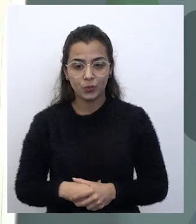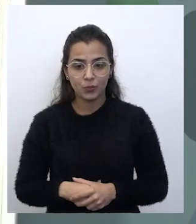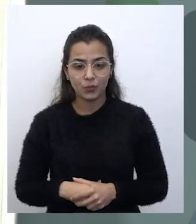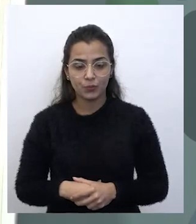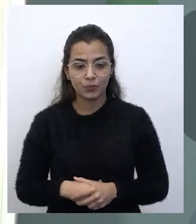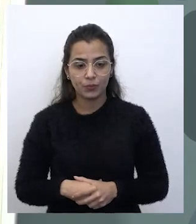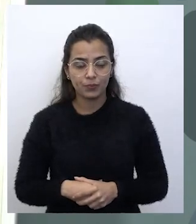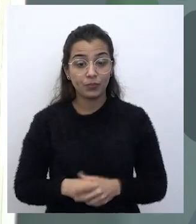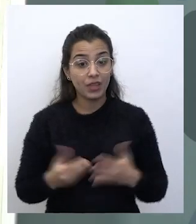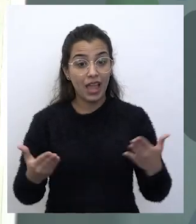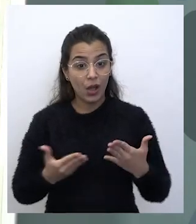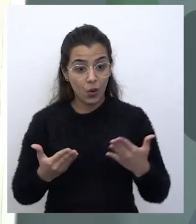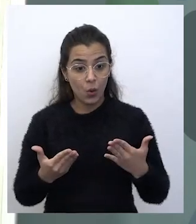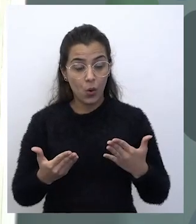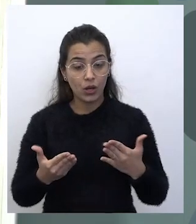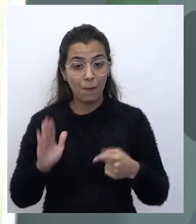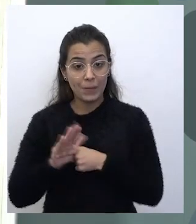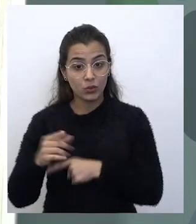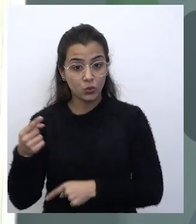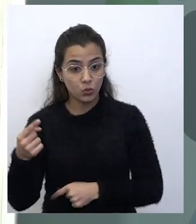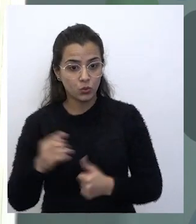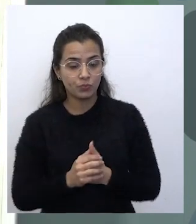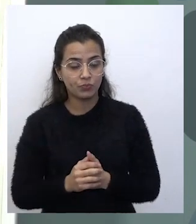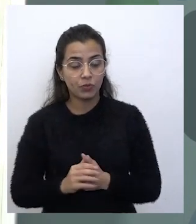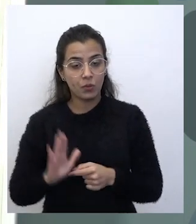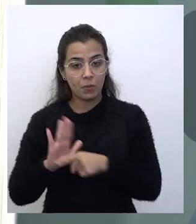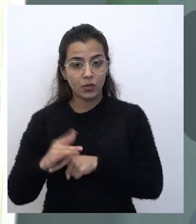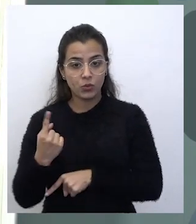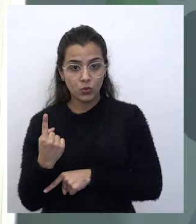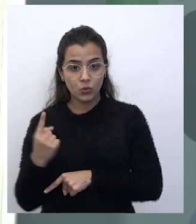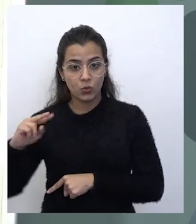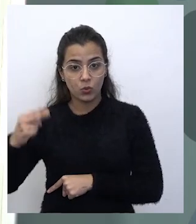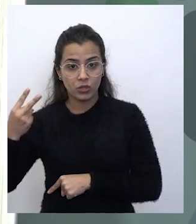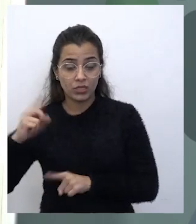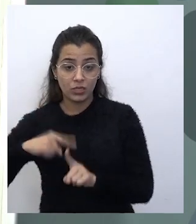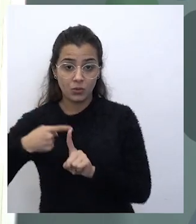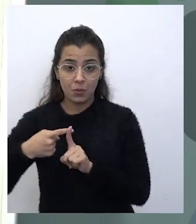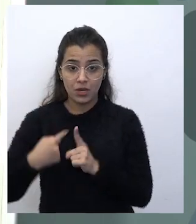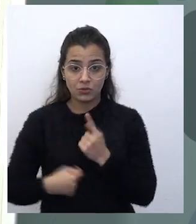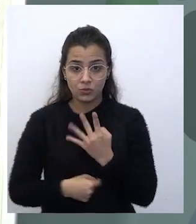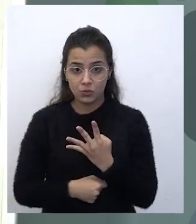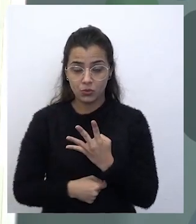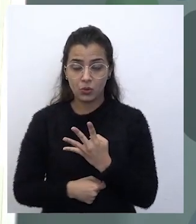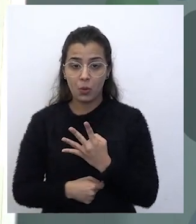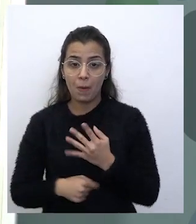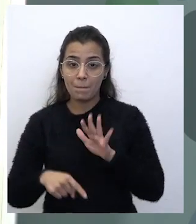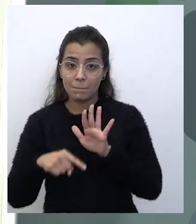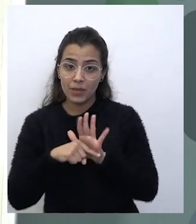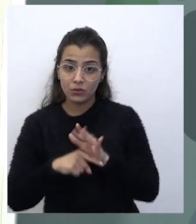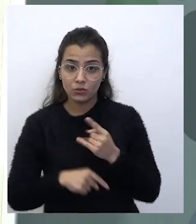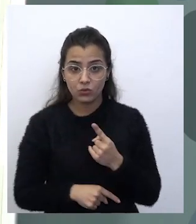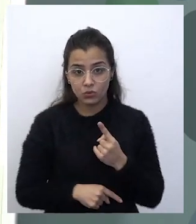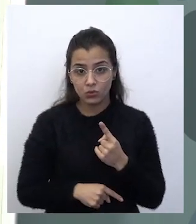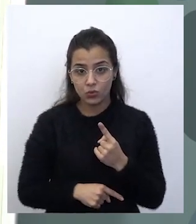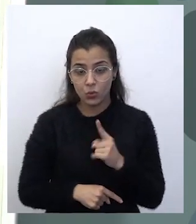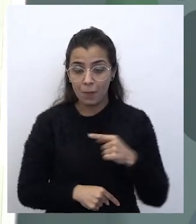8. Agora, vamos substituir o menos 1. Menos 1 ao quadrado mais 4. Menos 1 vezes menos 1, sinais iguais mais,